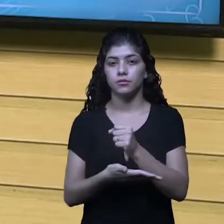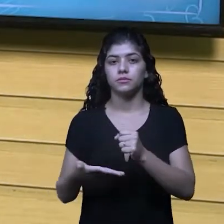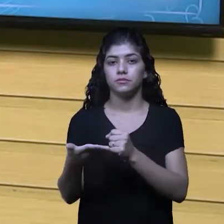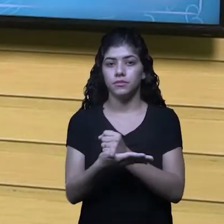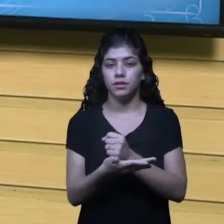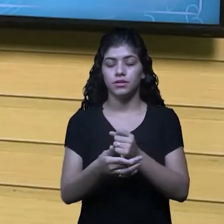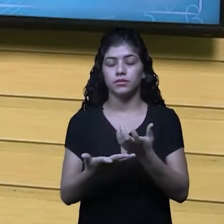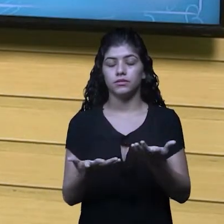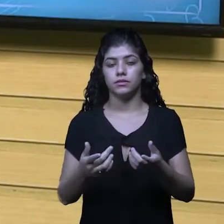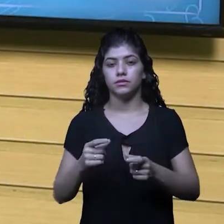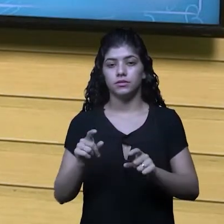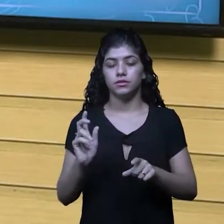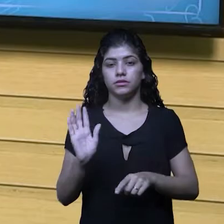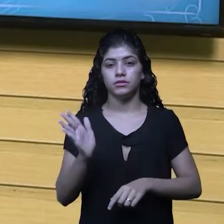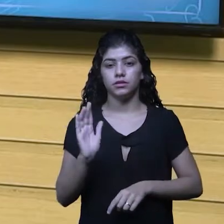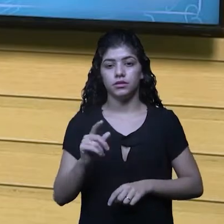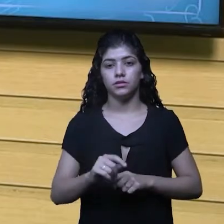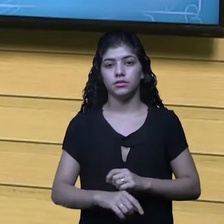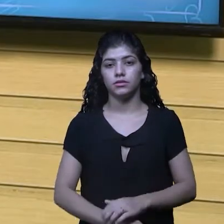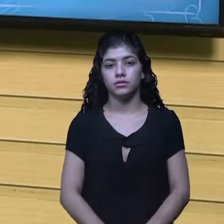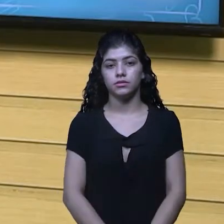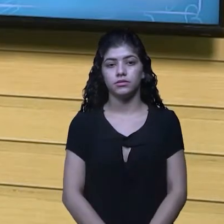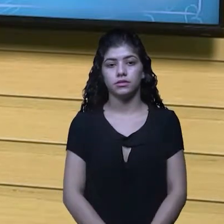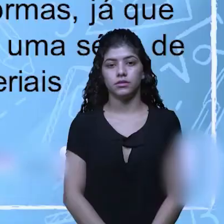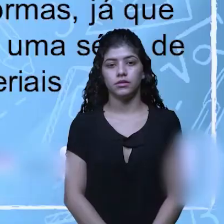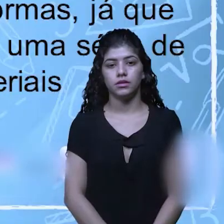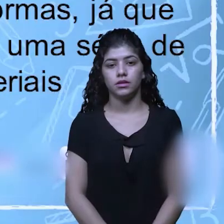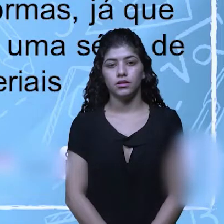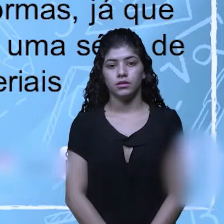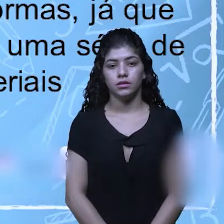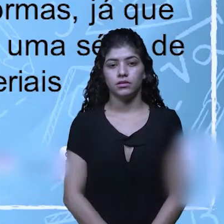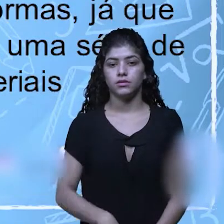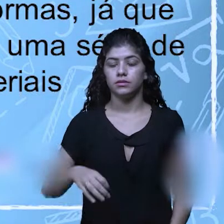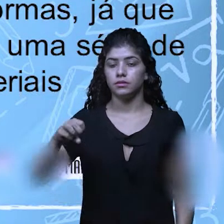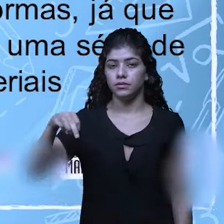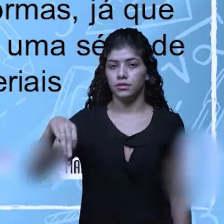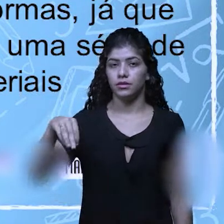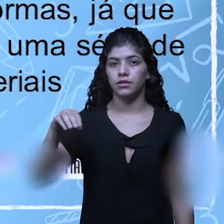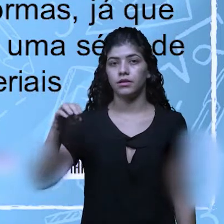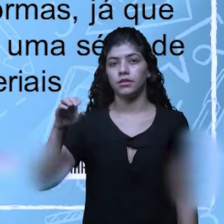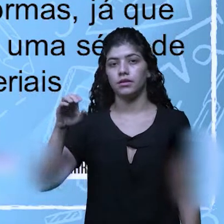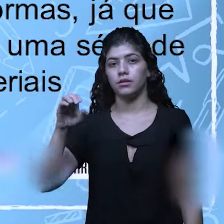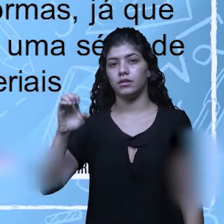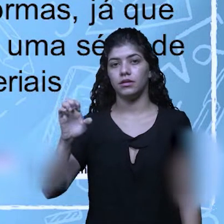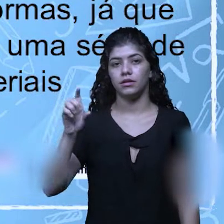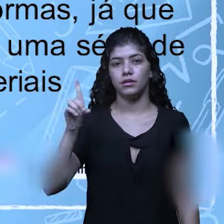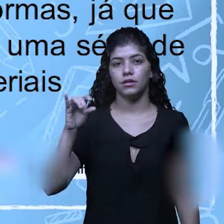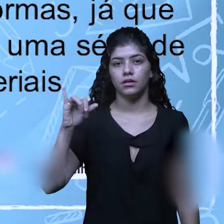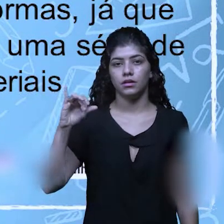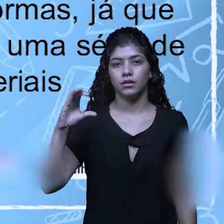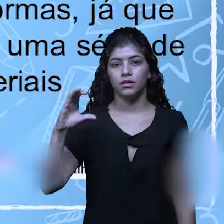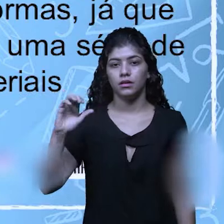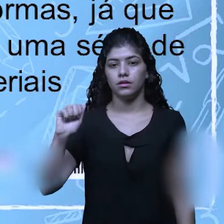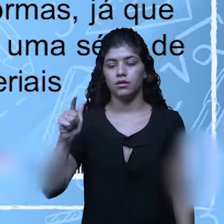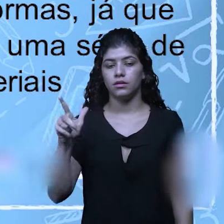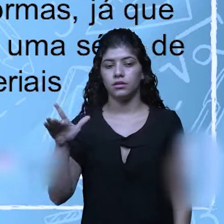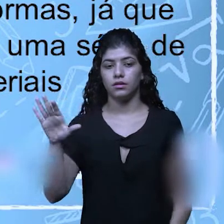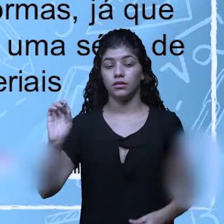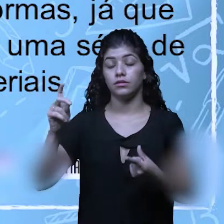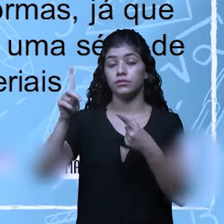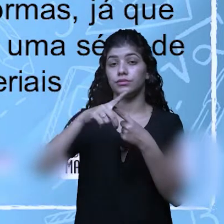as nossas medidas, seja ela qual for. Cálculo de medida da incerteza, tipos de